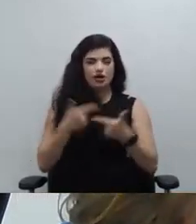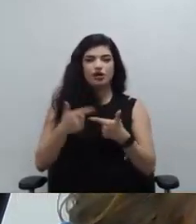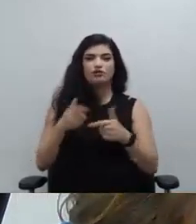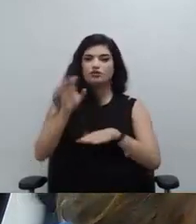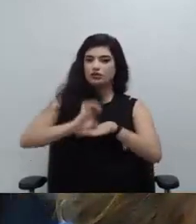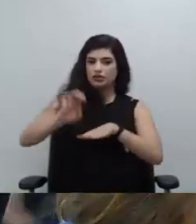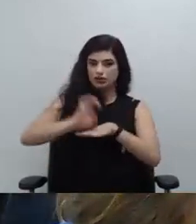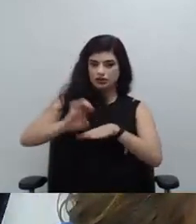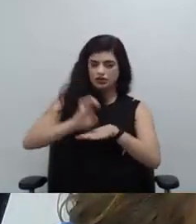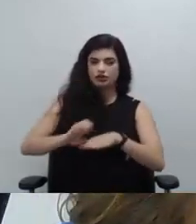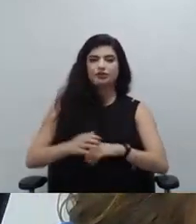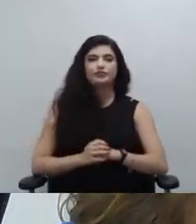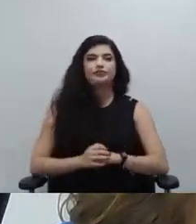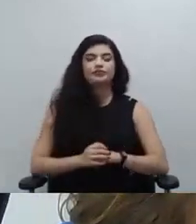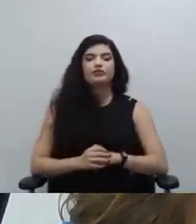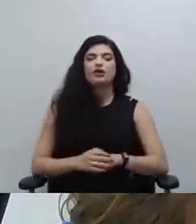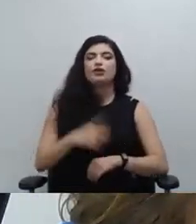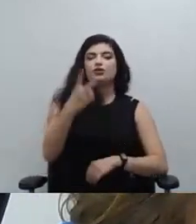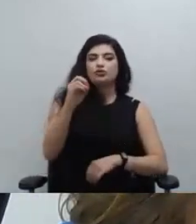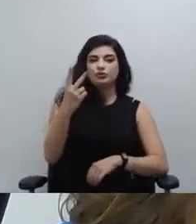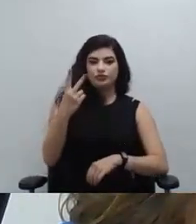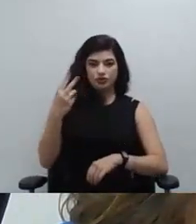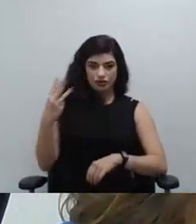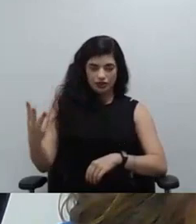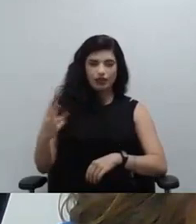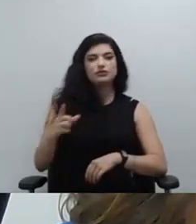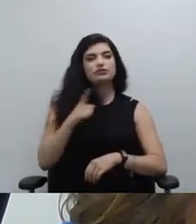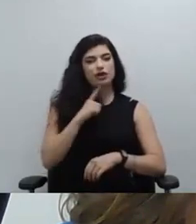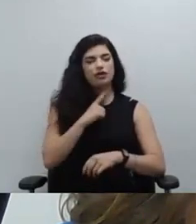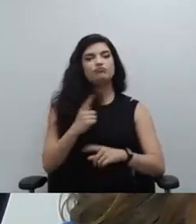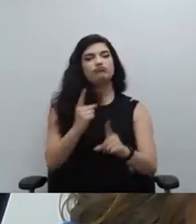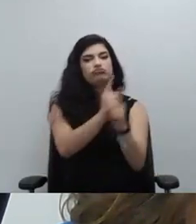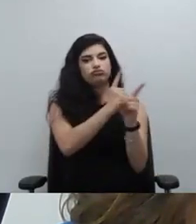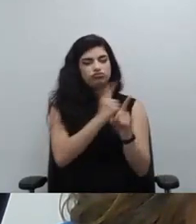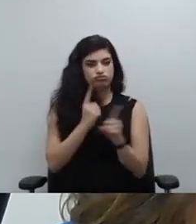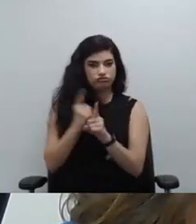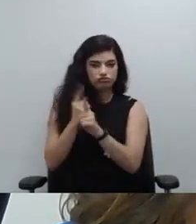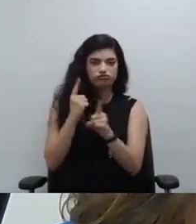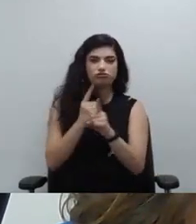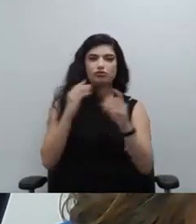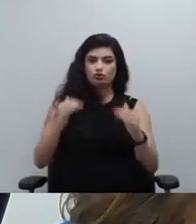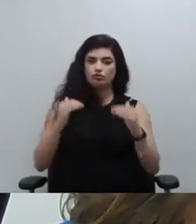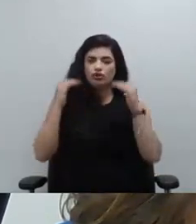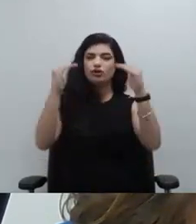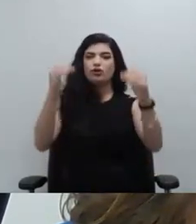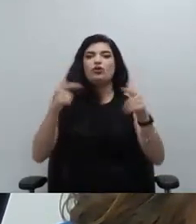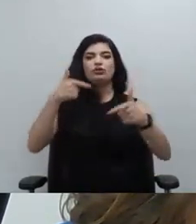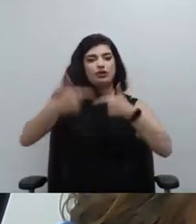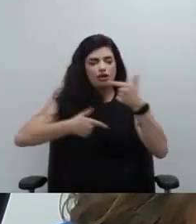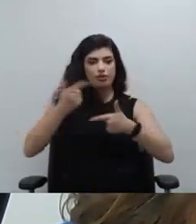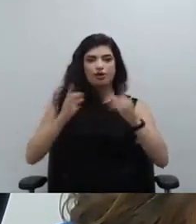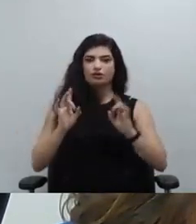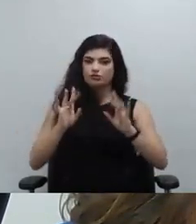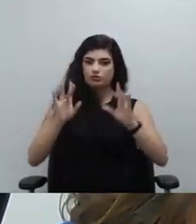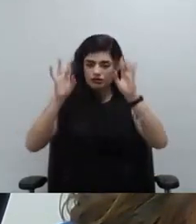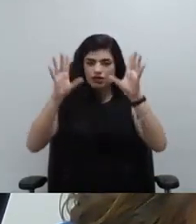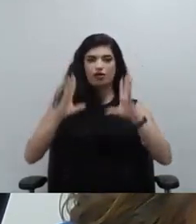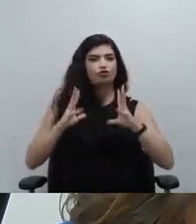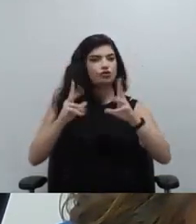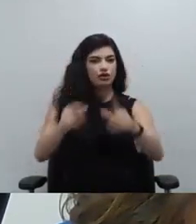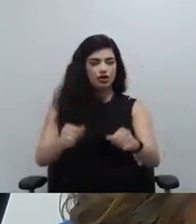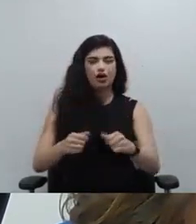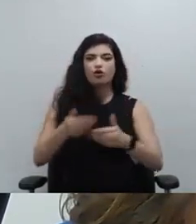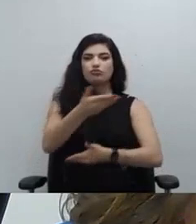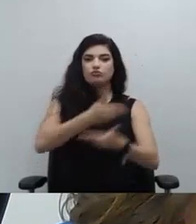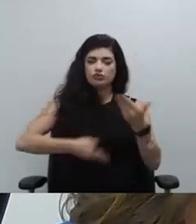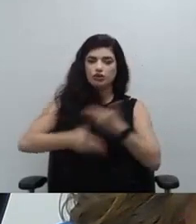estagiários e estagiárias. Ainda em 2023, foram realizados encontros com a participação da administração superior, núcleos especializados, ouvidoria geral, para a